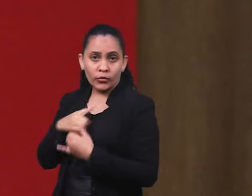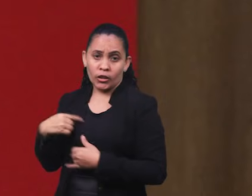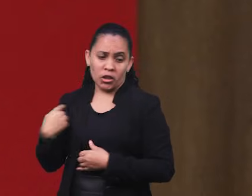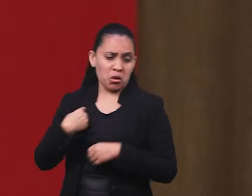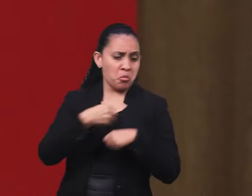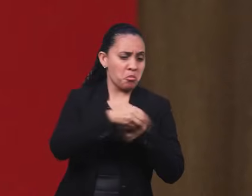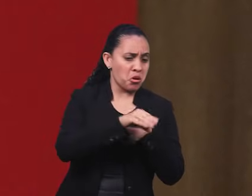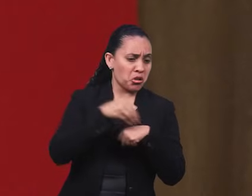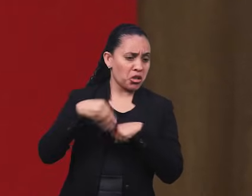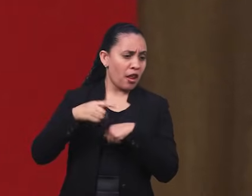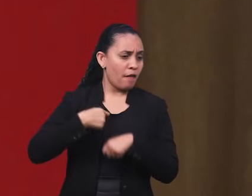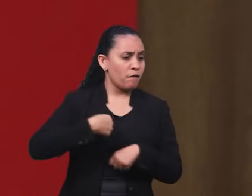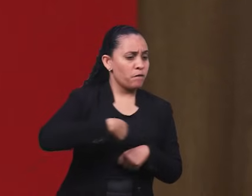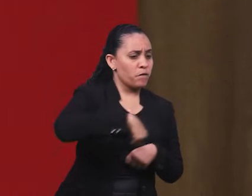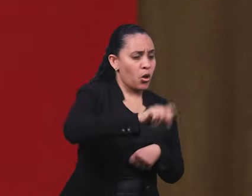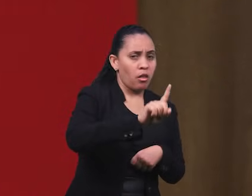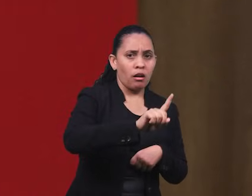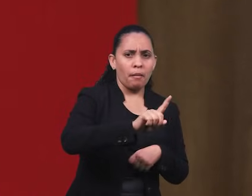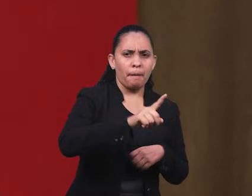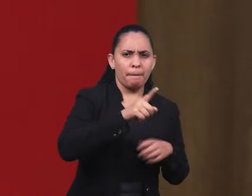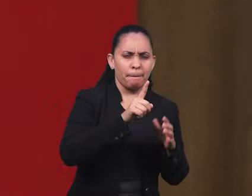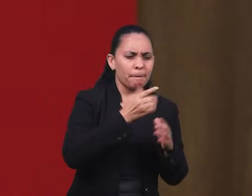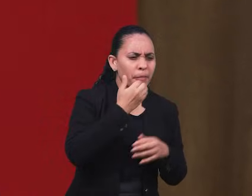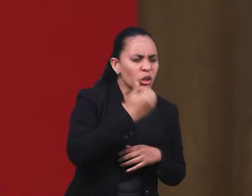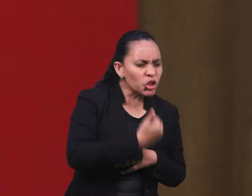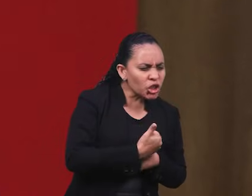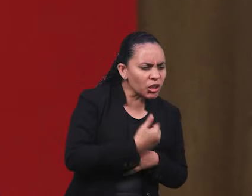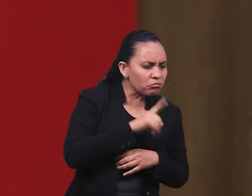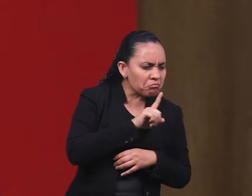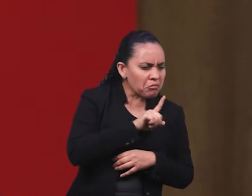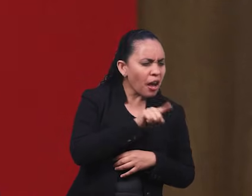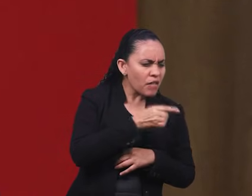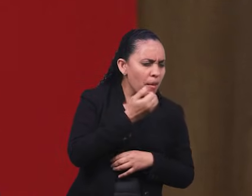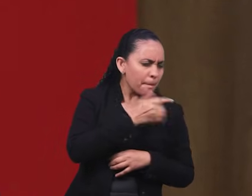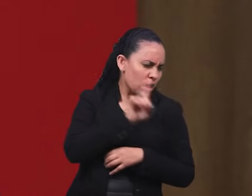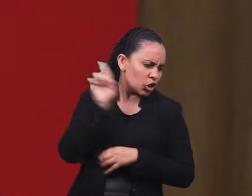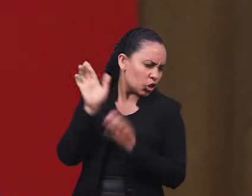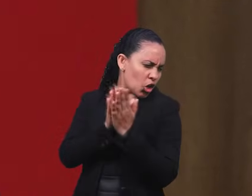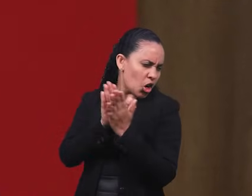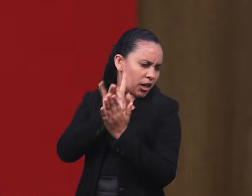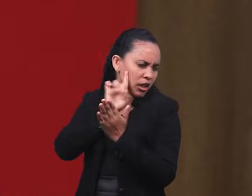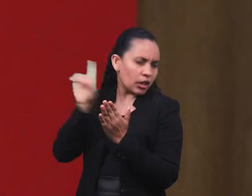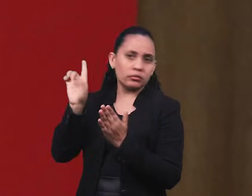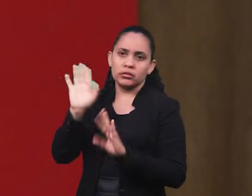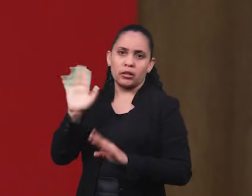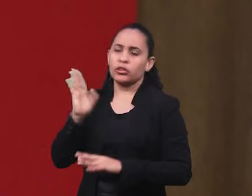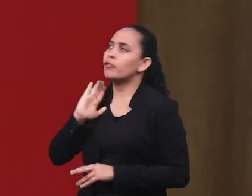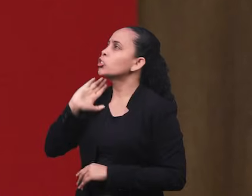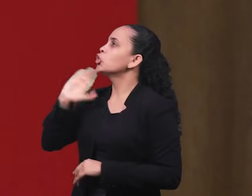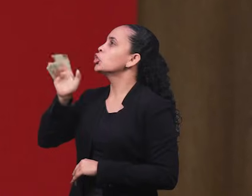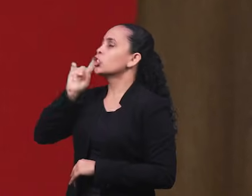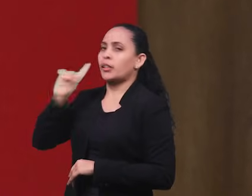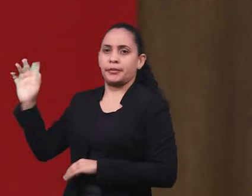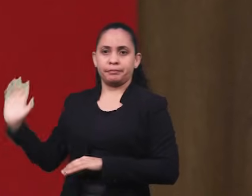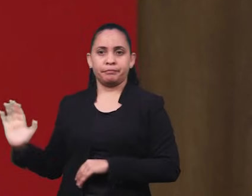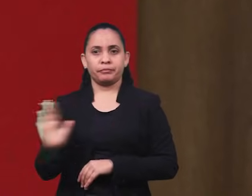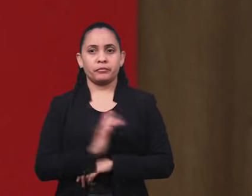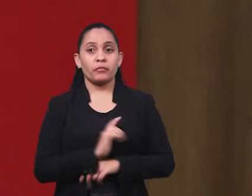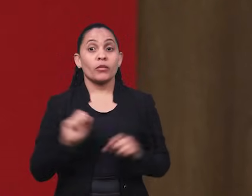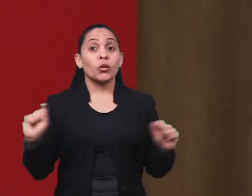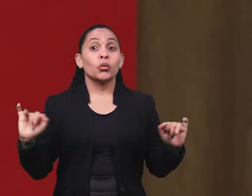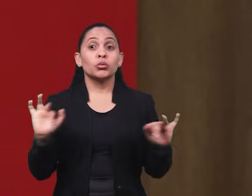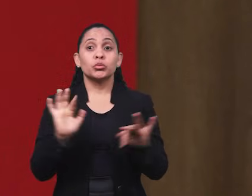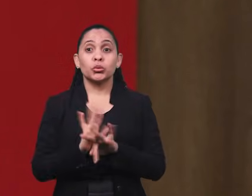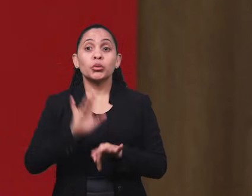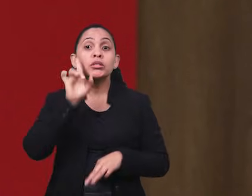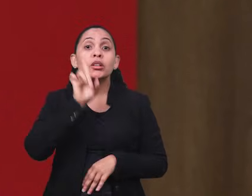temos intermediário, vamos direto a Deus. E somente a glória, porque na ocasião toda a